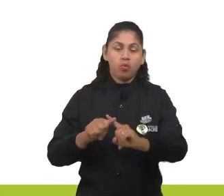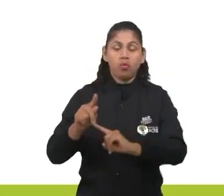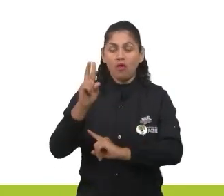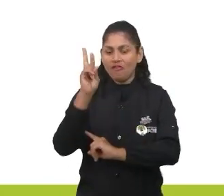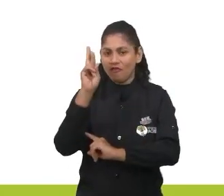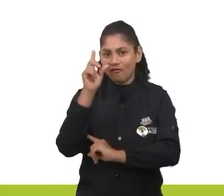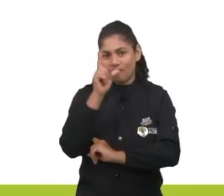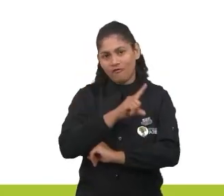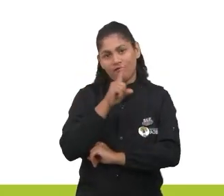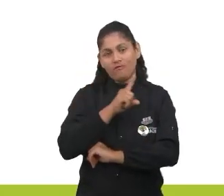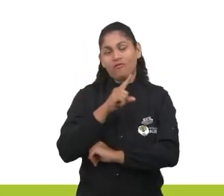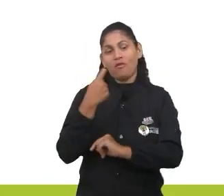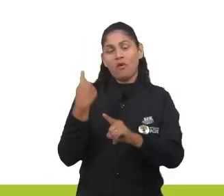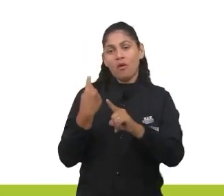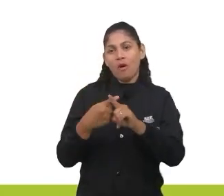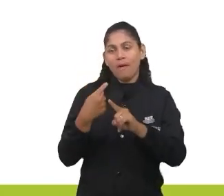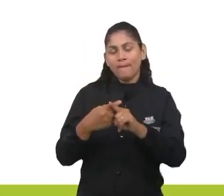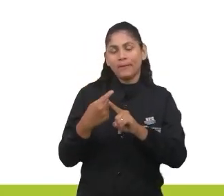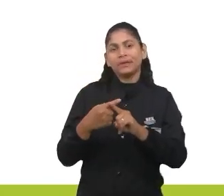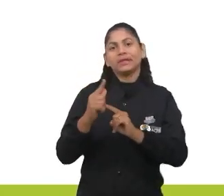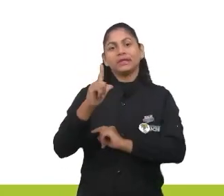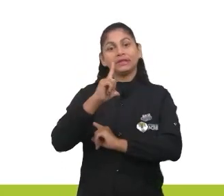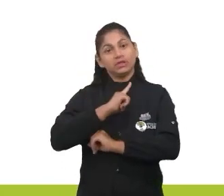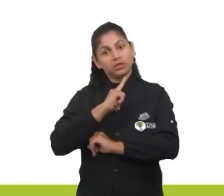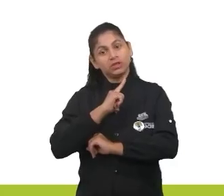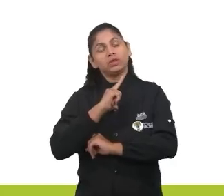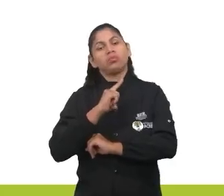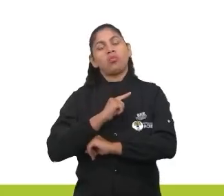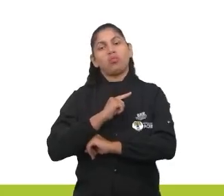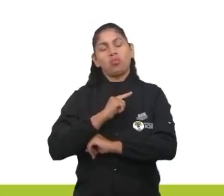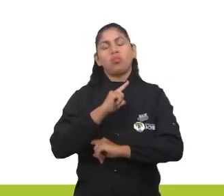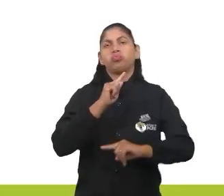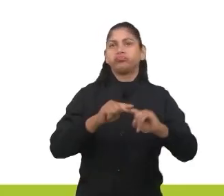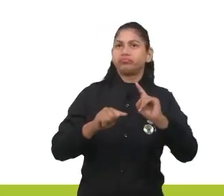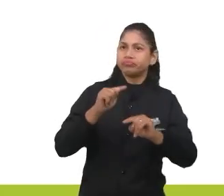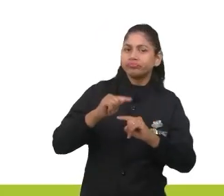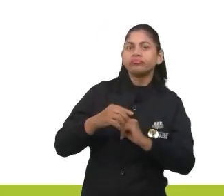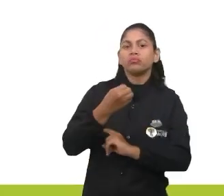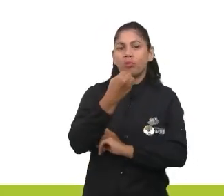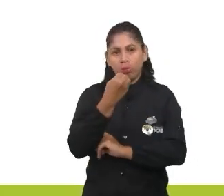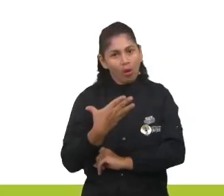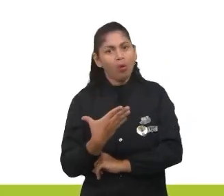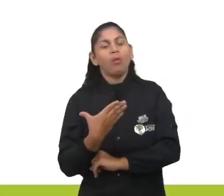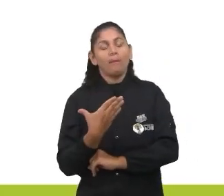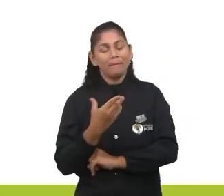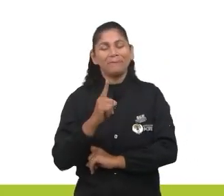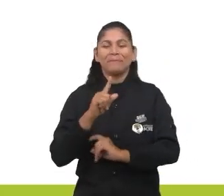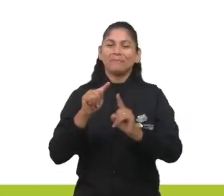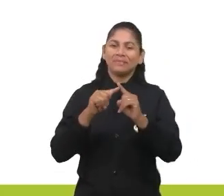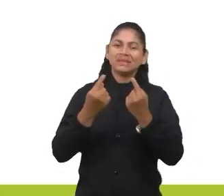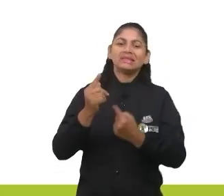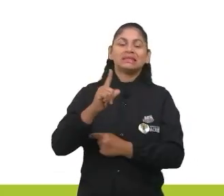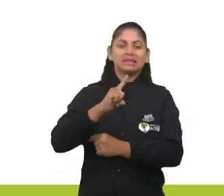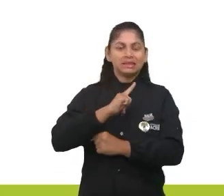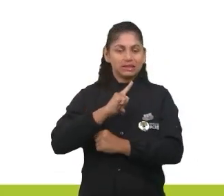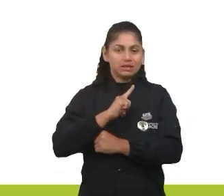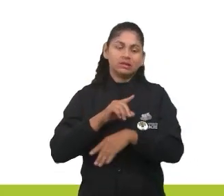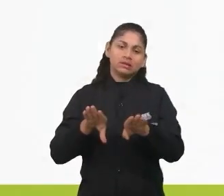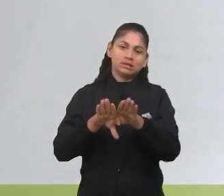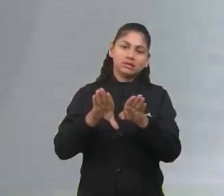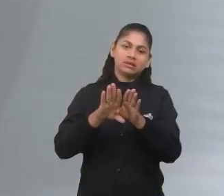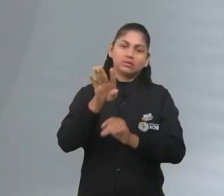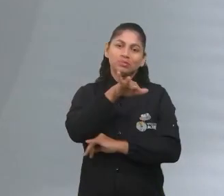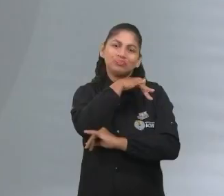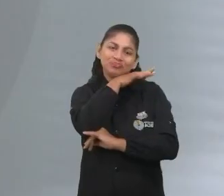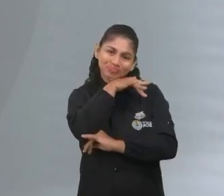ela passou a gerar também coisas ruins. Então, quando a gente diz que o agir pela razão não leva a gente a fazer coisas ruins, somente